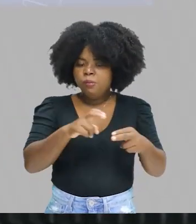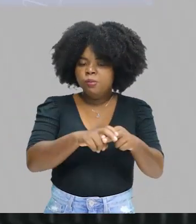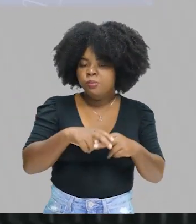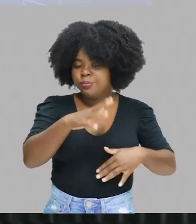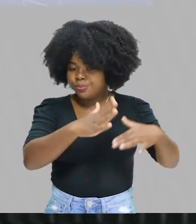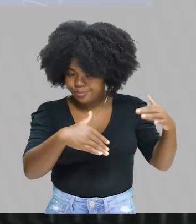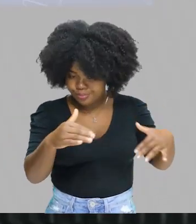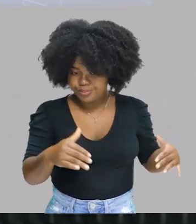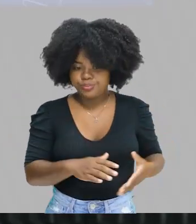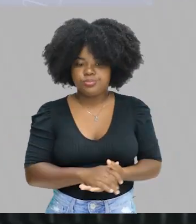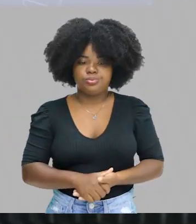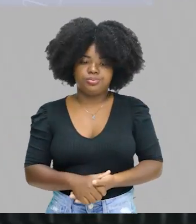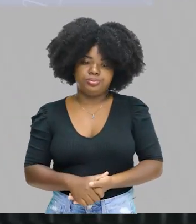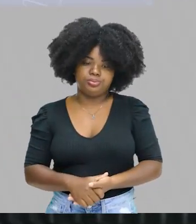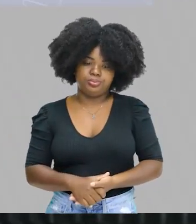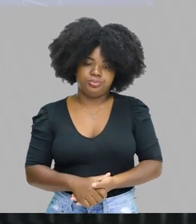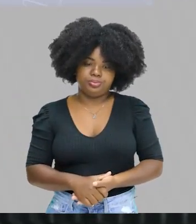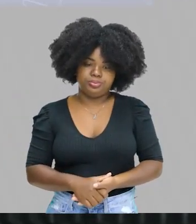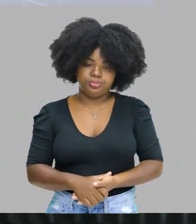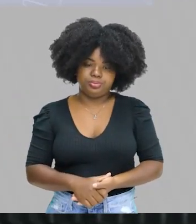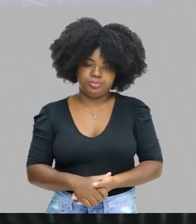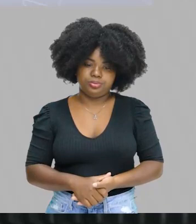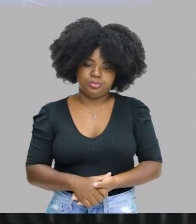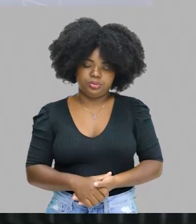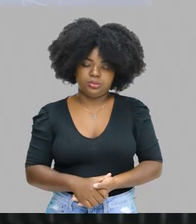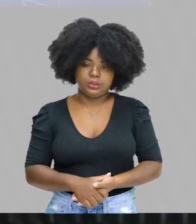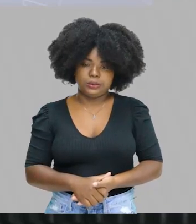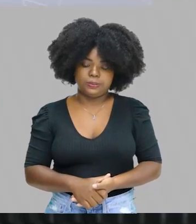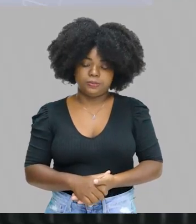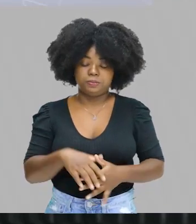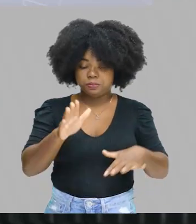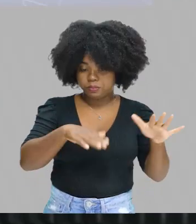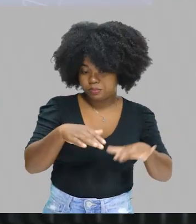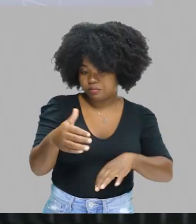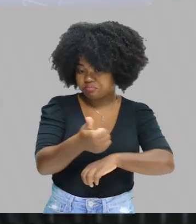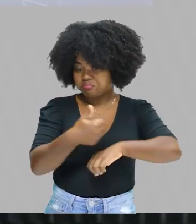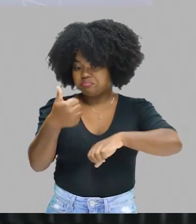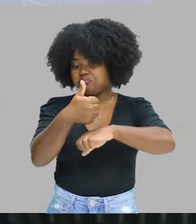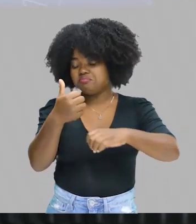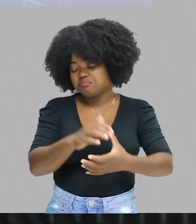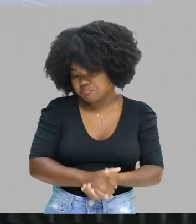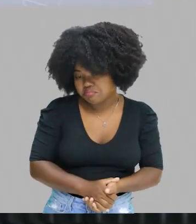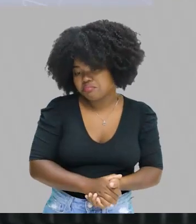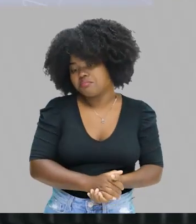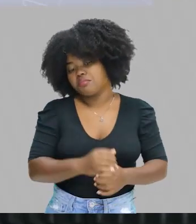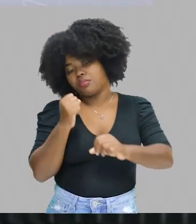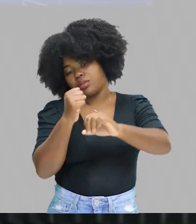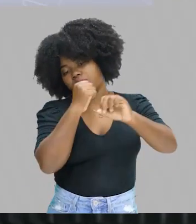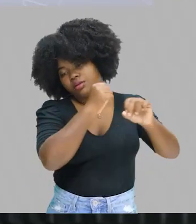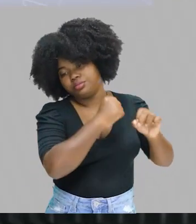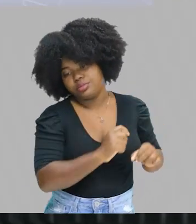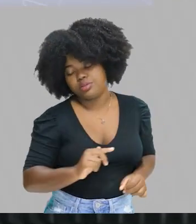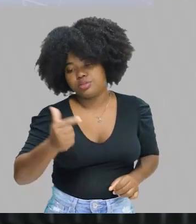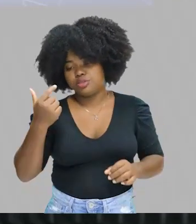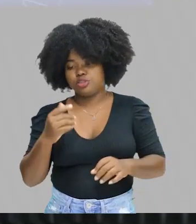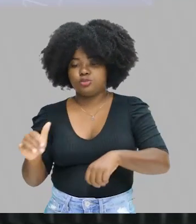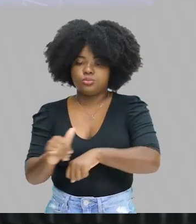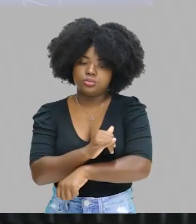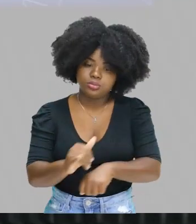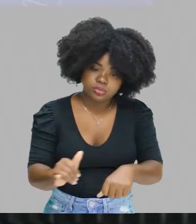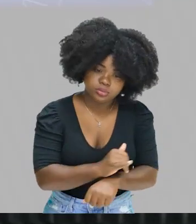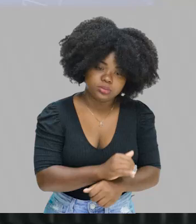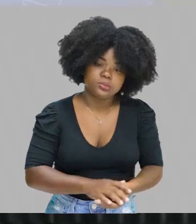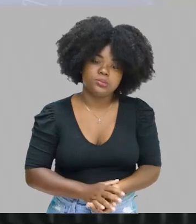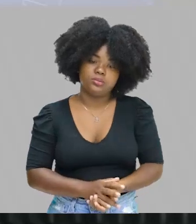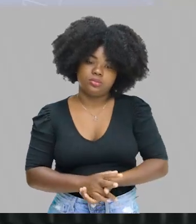profissional utilizada para isso. A modelagem, o primeiro passo, às vezes, muitas vezes, o primeiro passo para a confecção de esculturas através de outras técnicas. Você